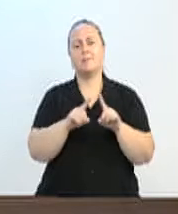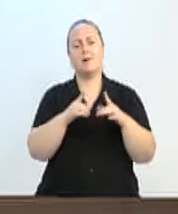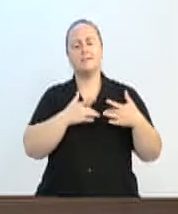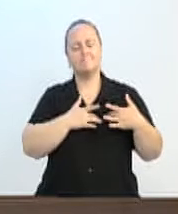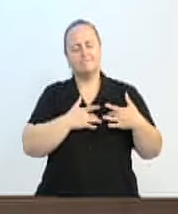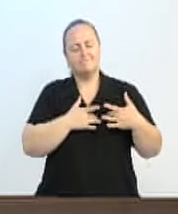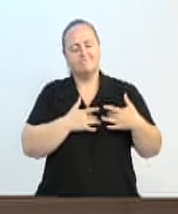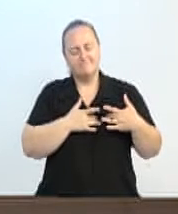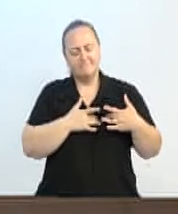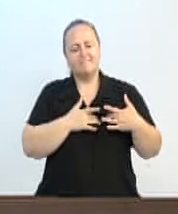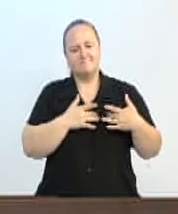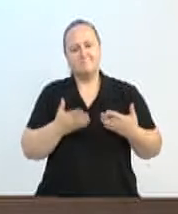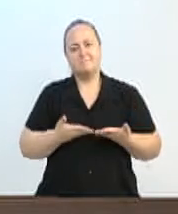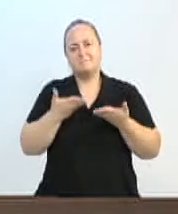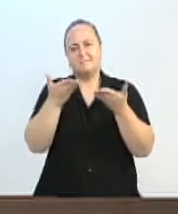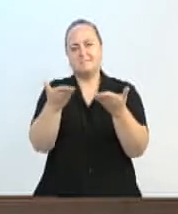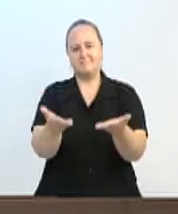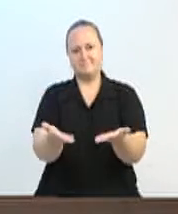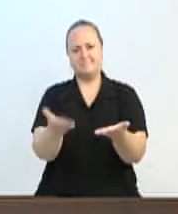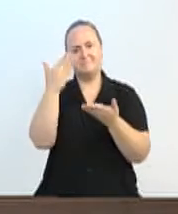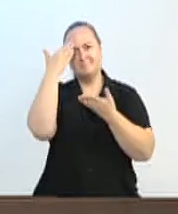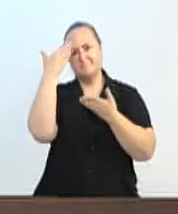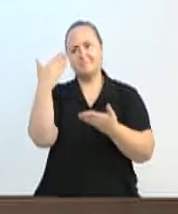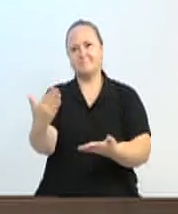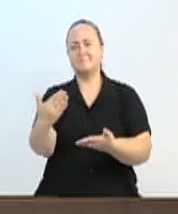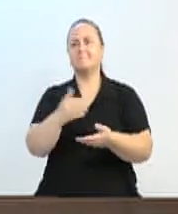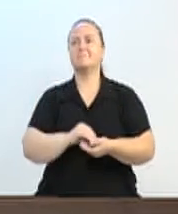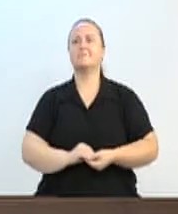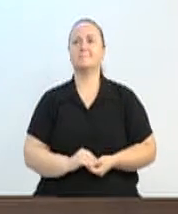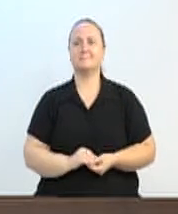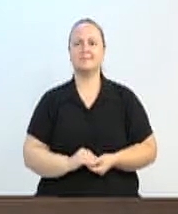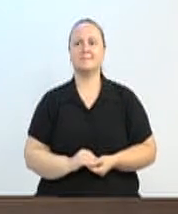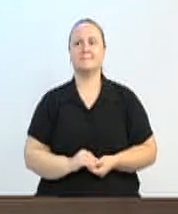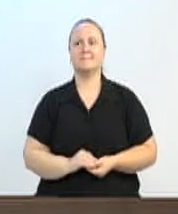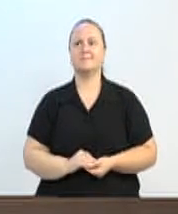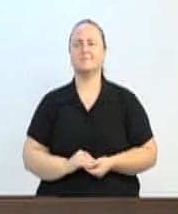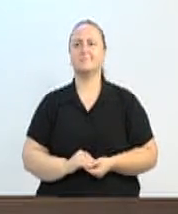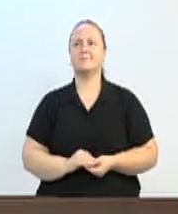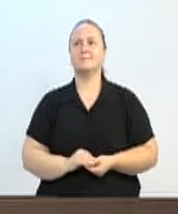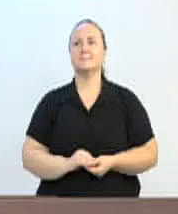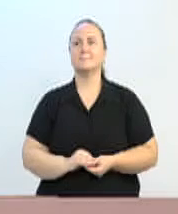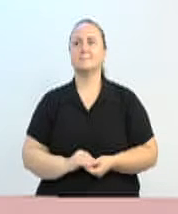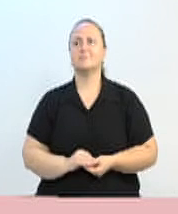que o meu coração da vocês toda minha gratidão muito obrigada